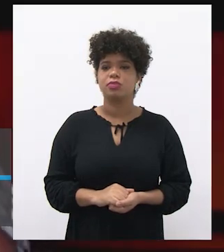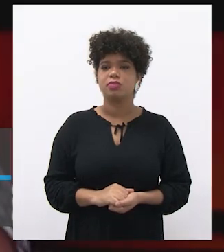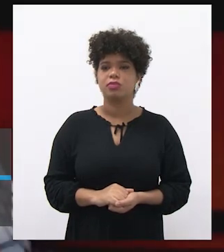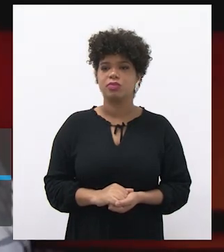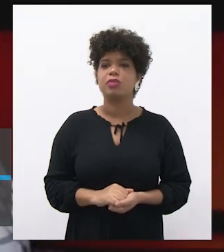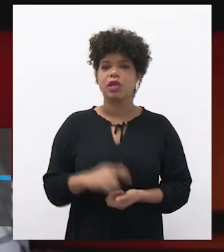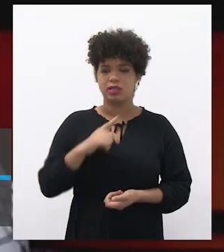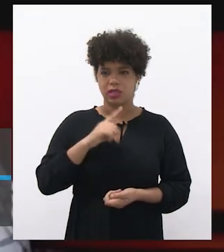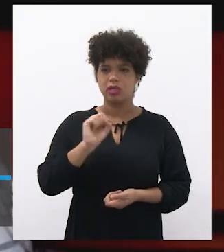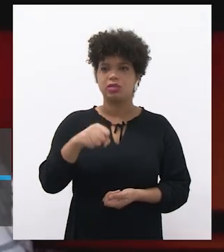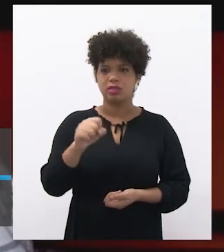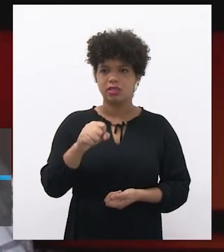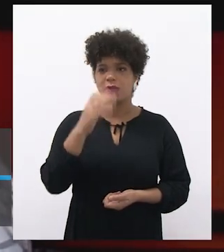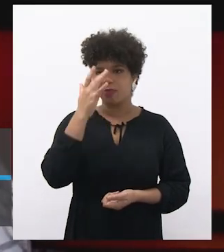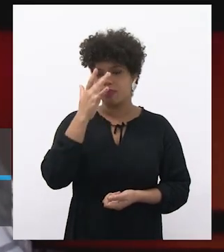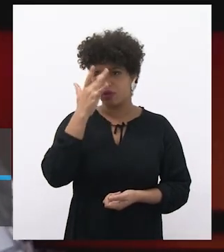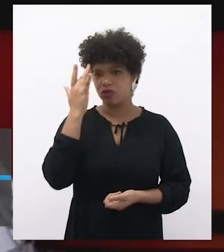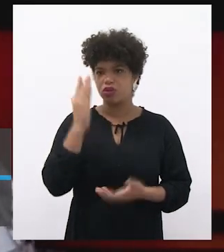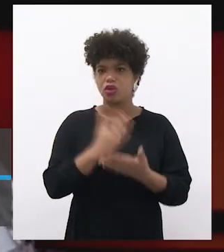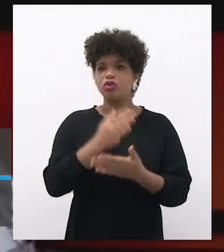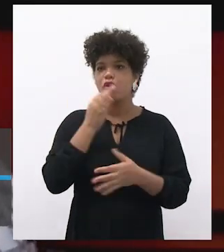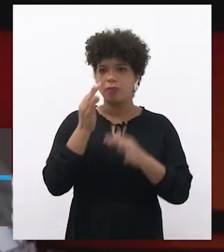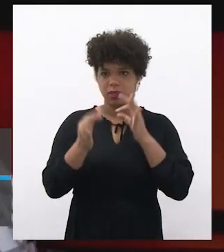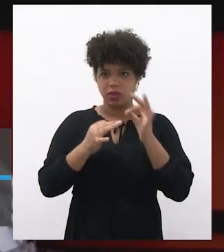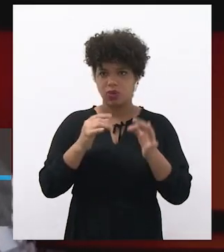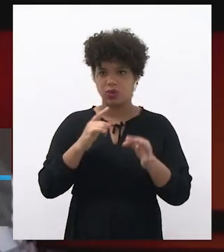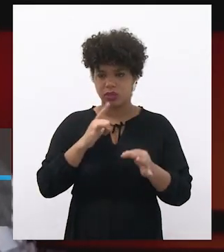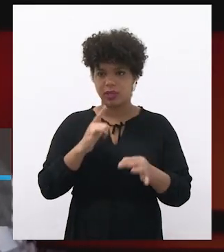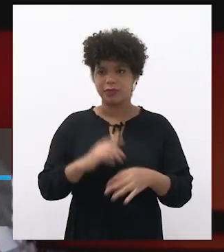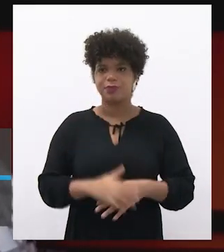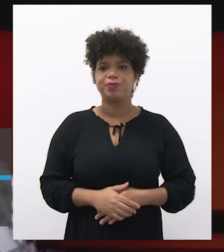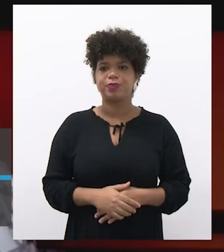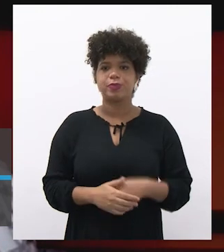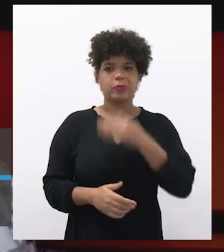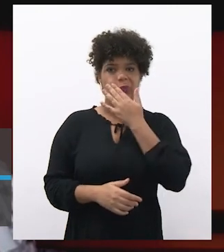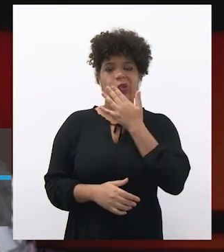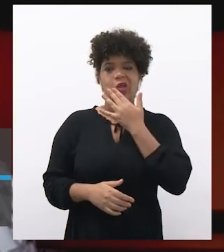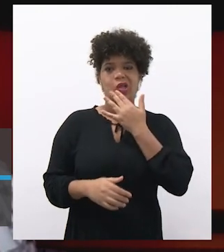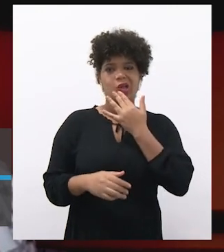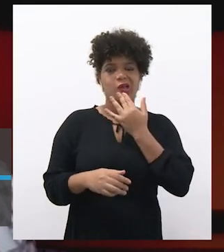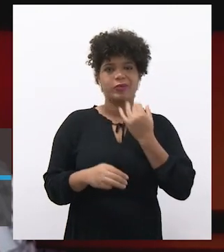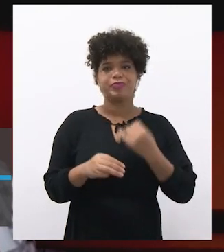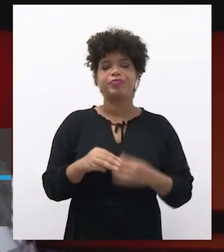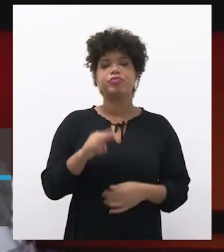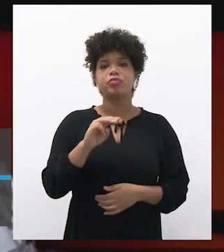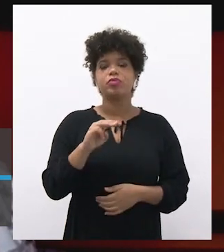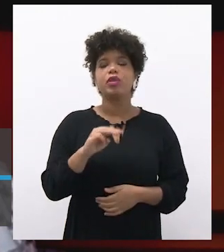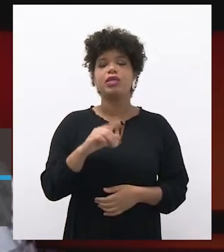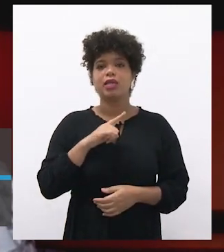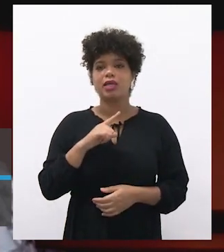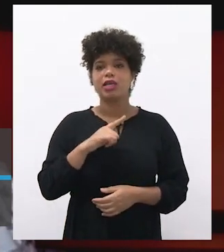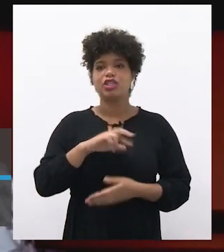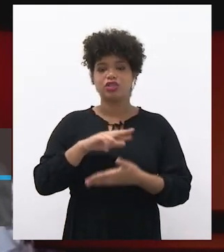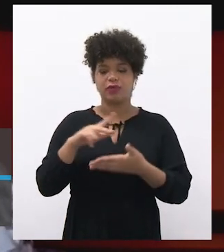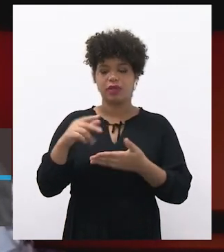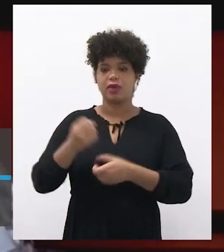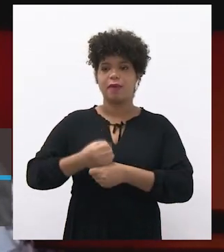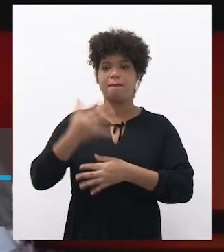Penha. Portanto, a Lei Maria da Penha estabelece aí como formas de violência principal a violência